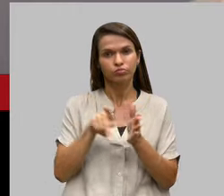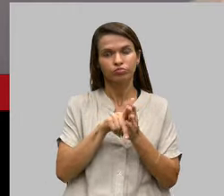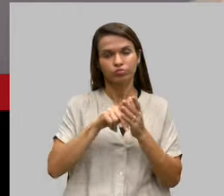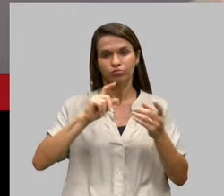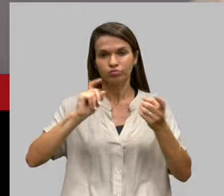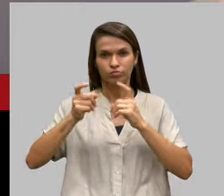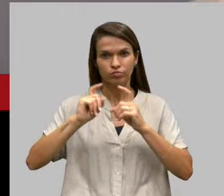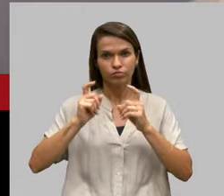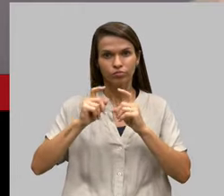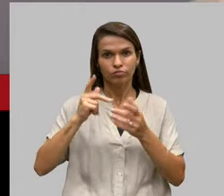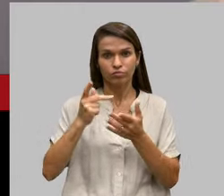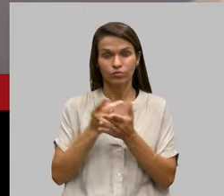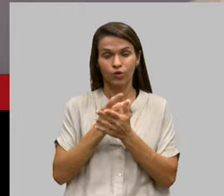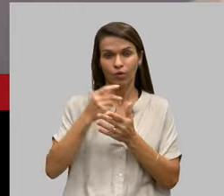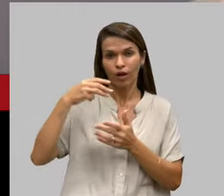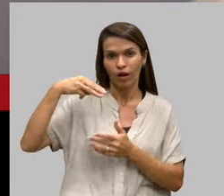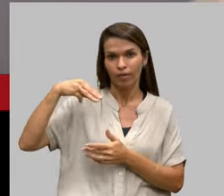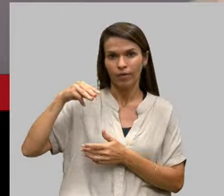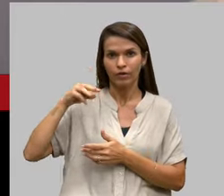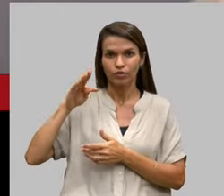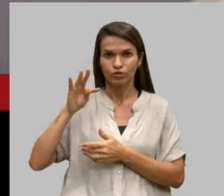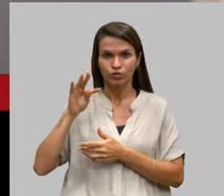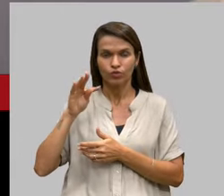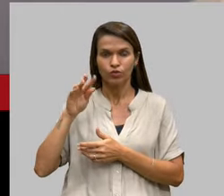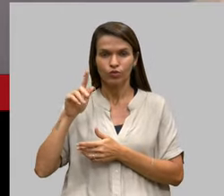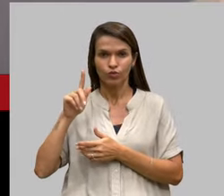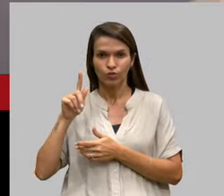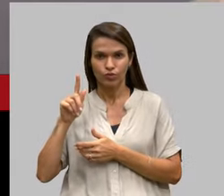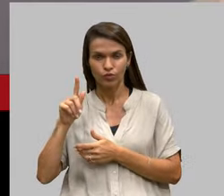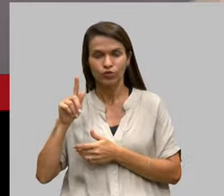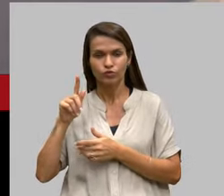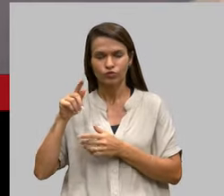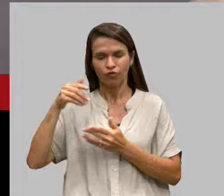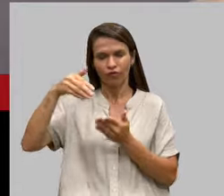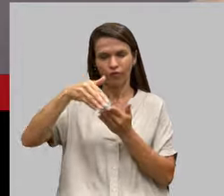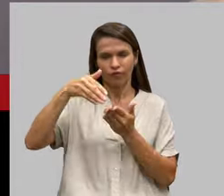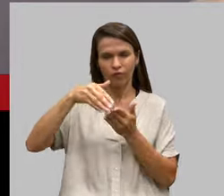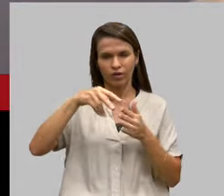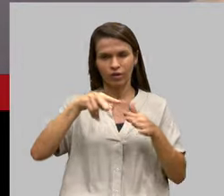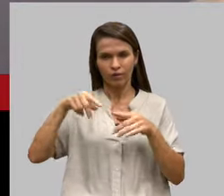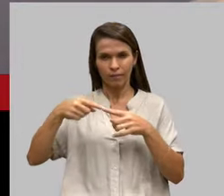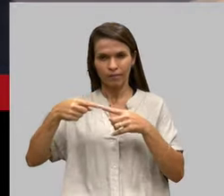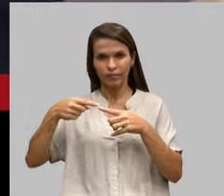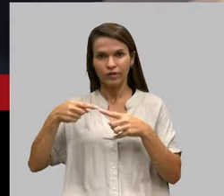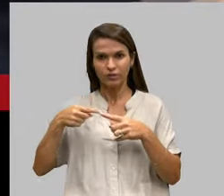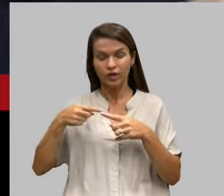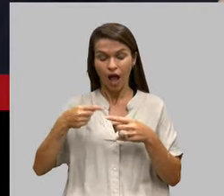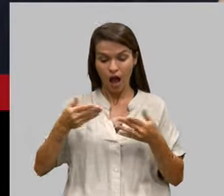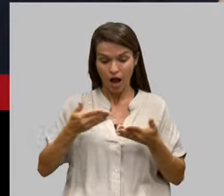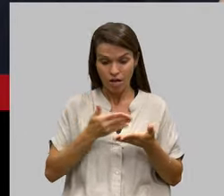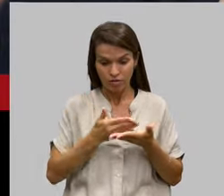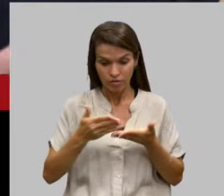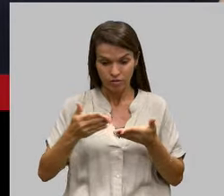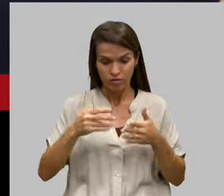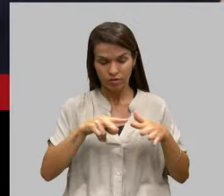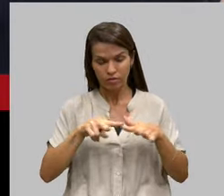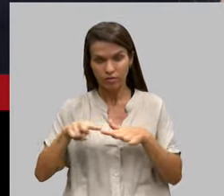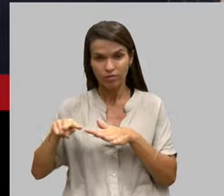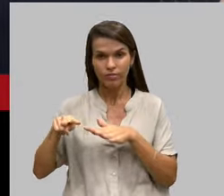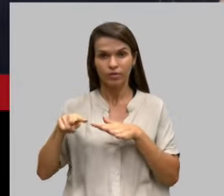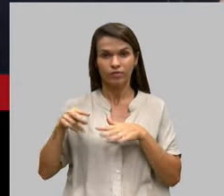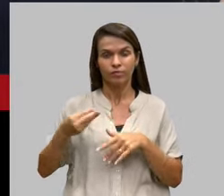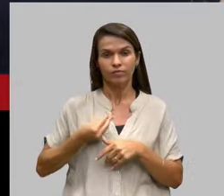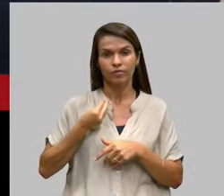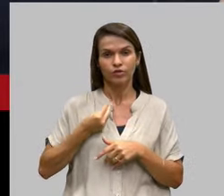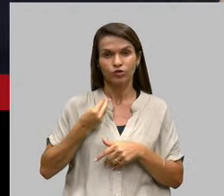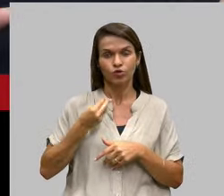ocorreram em Mato Grosso eh no no fim da semana passada Estamos aqui no início dessa semana e estamos aqui com